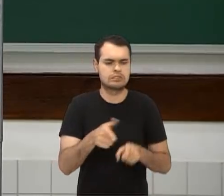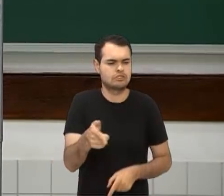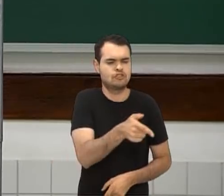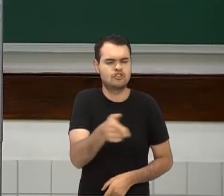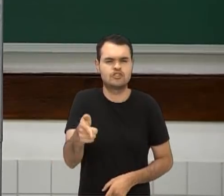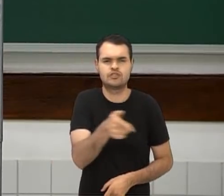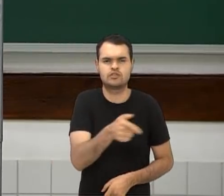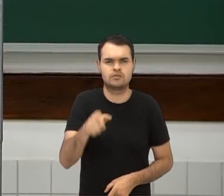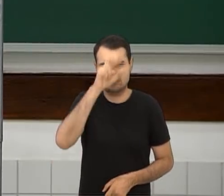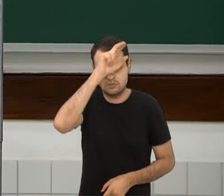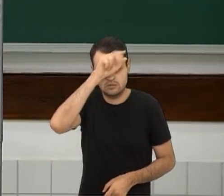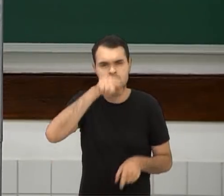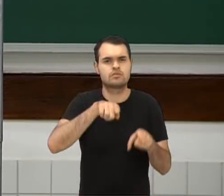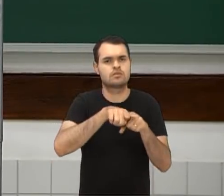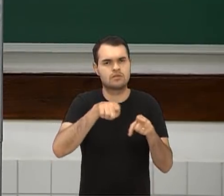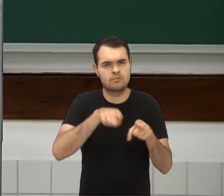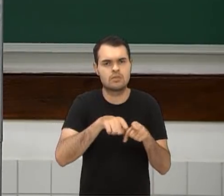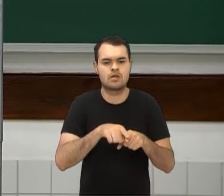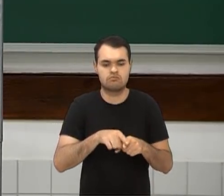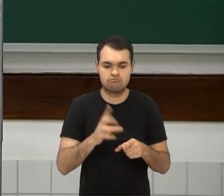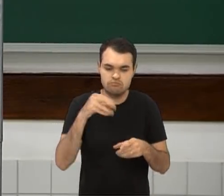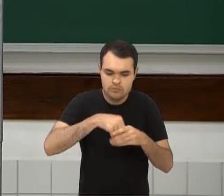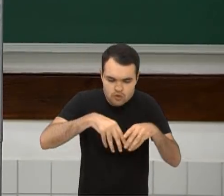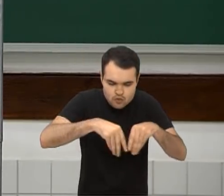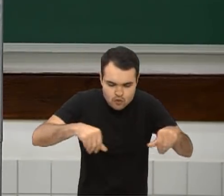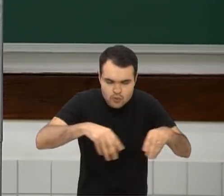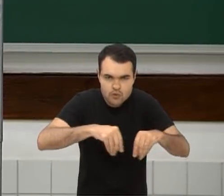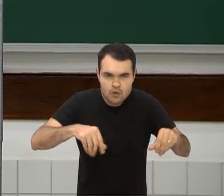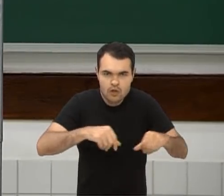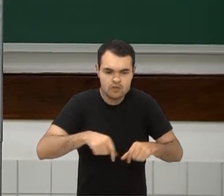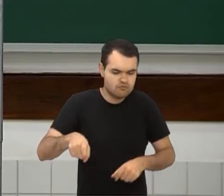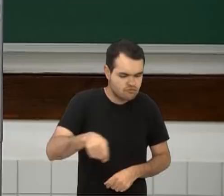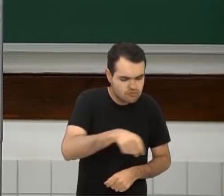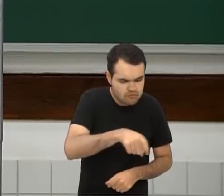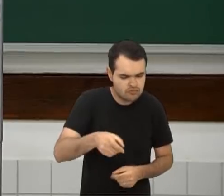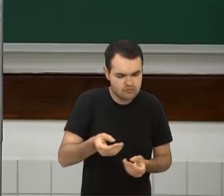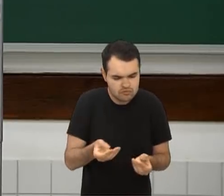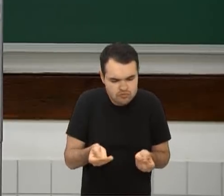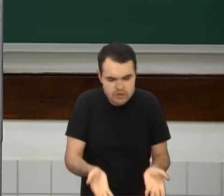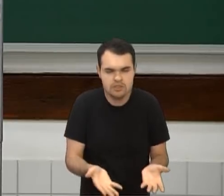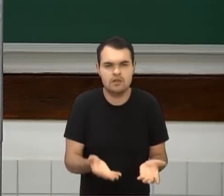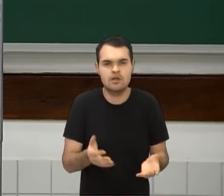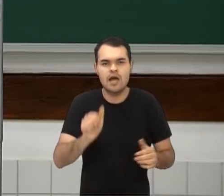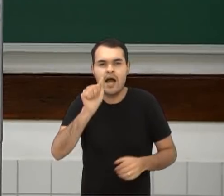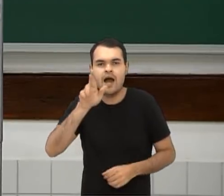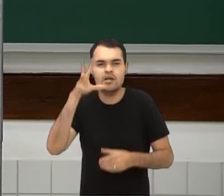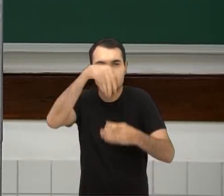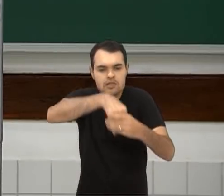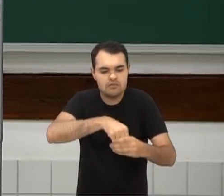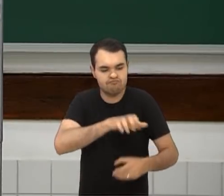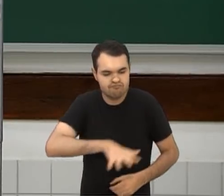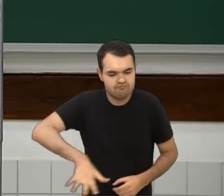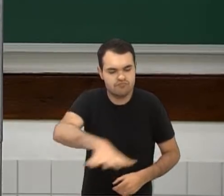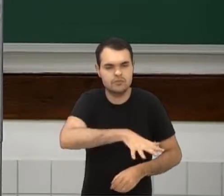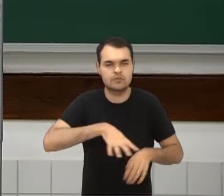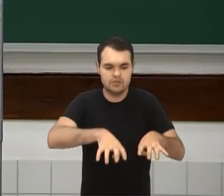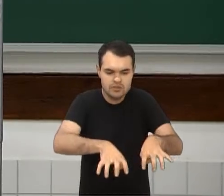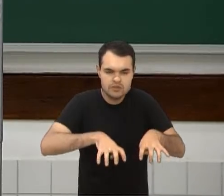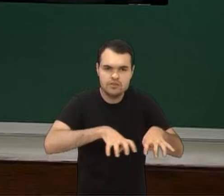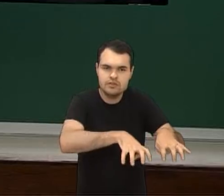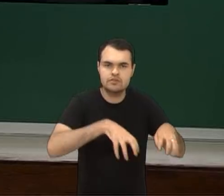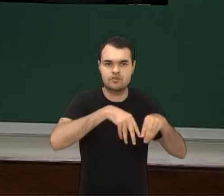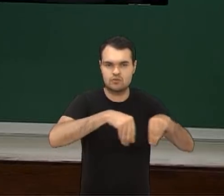pesticidas, também é adicionado ao solo para trazer ar para esse solo, fazer a aeração do solo. Na composição